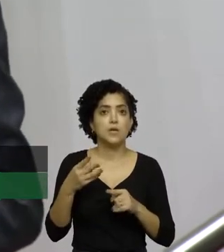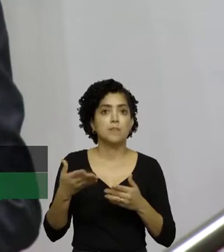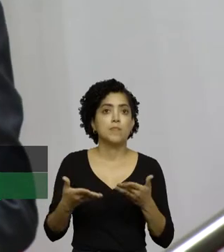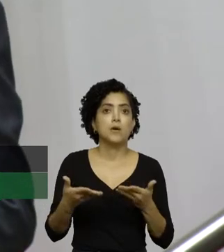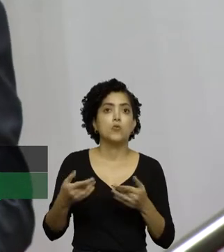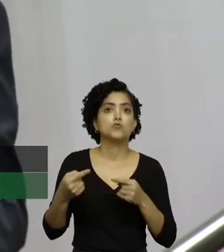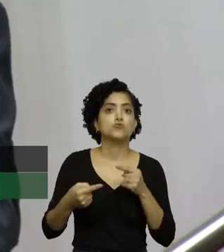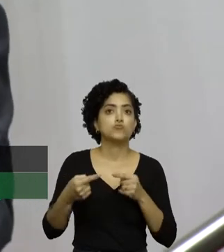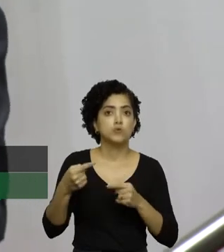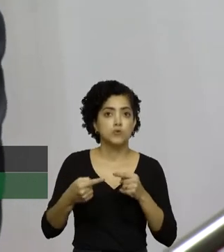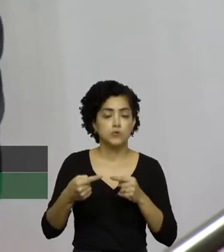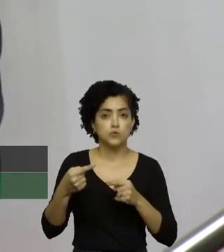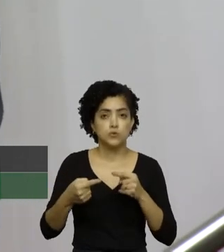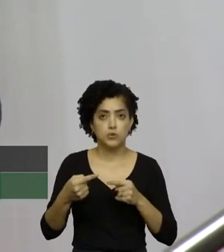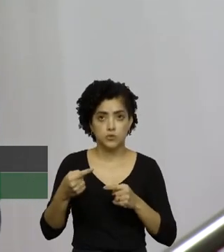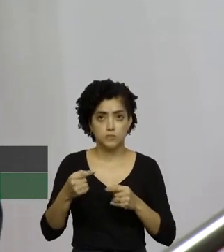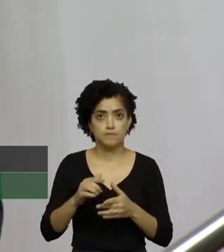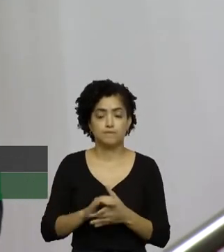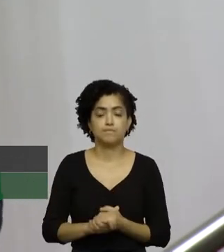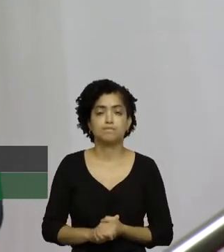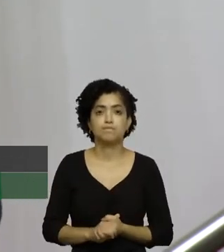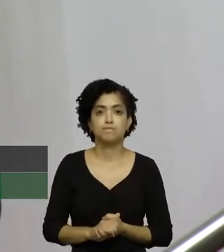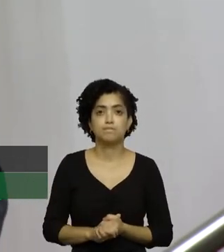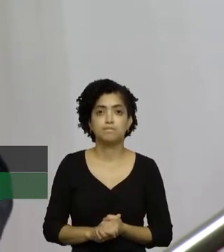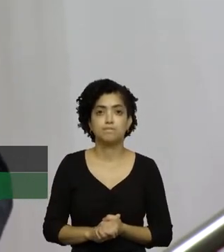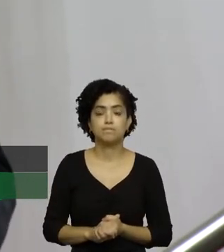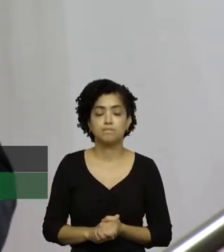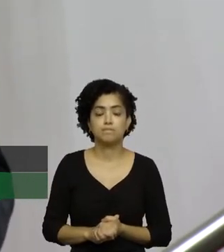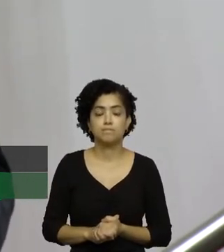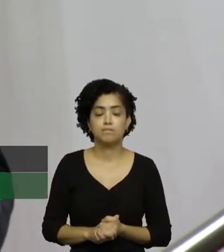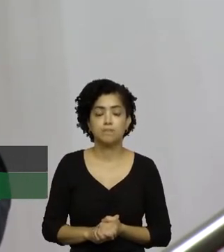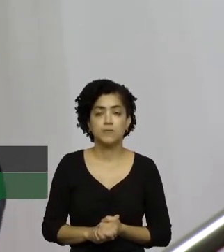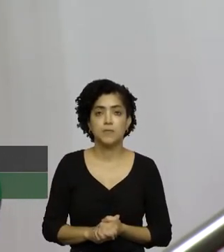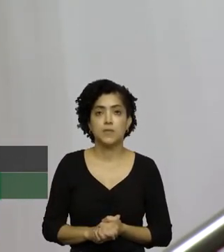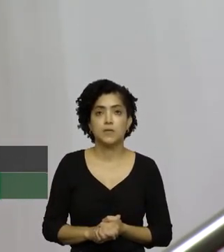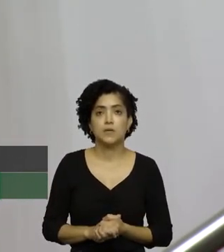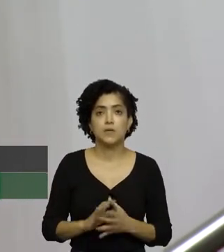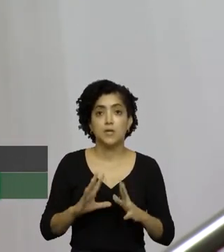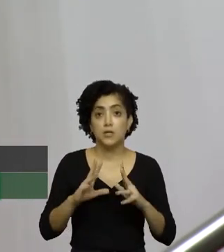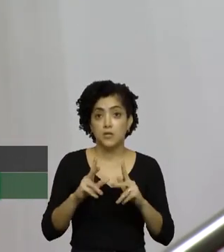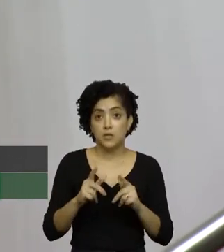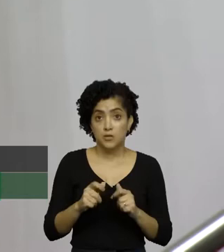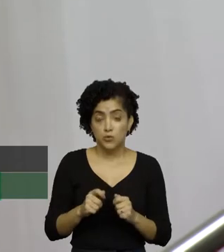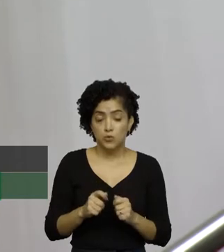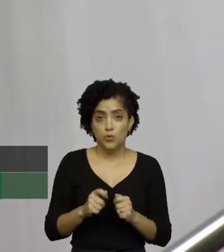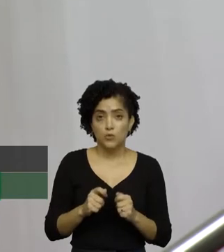nesta minha rápida intervenção, e todos eles